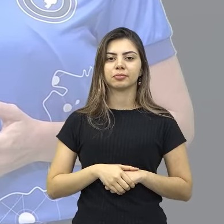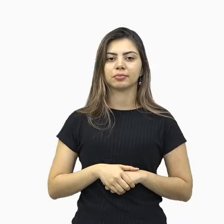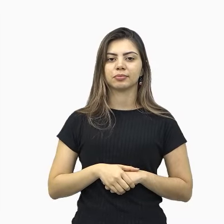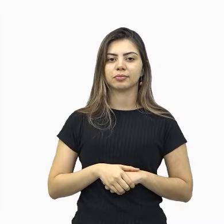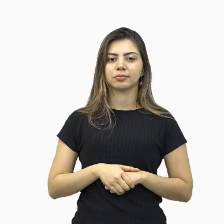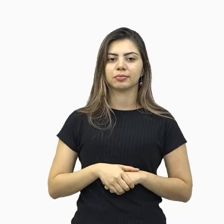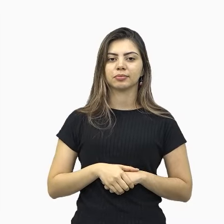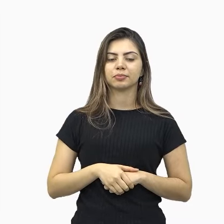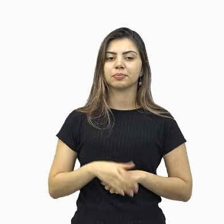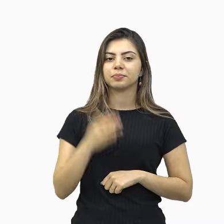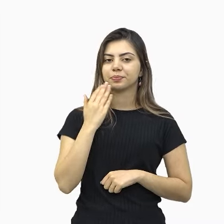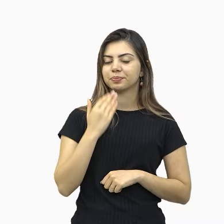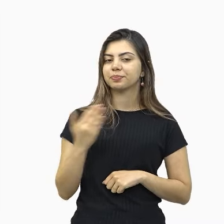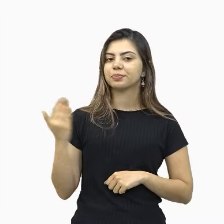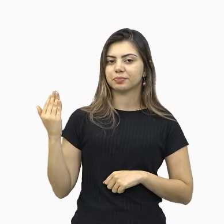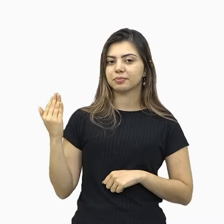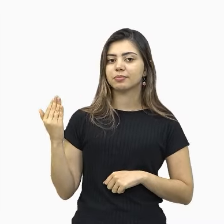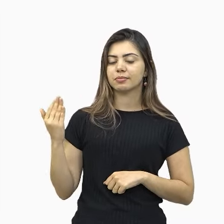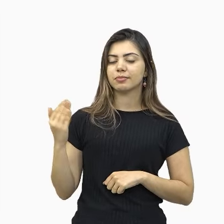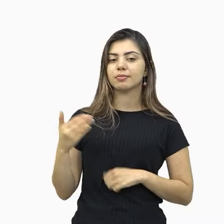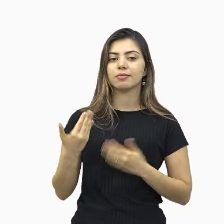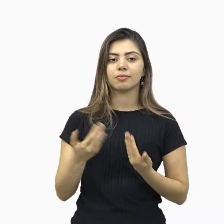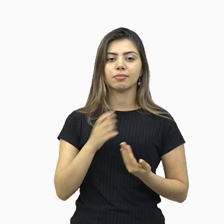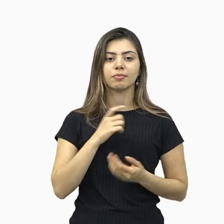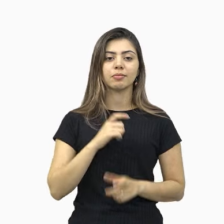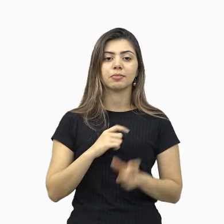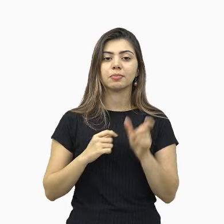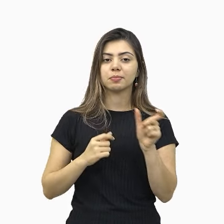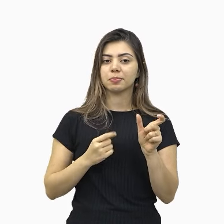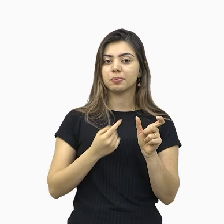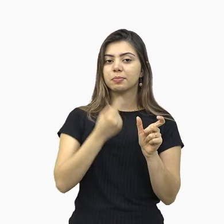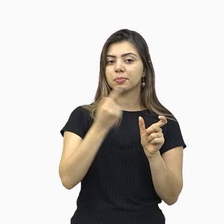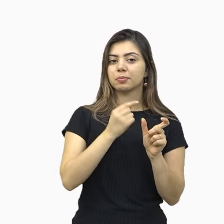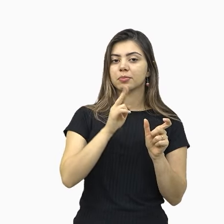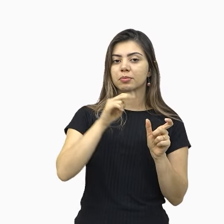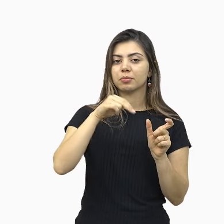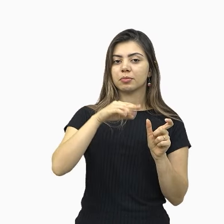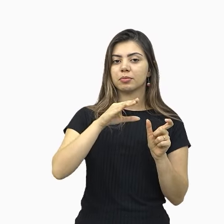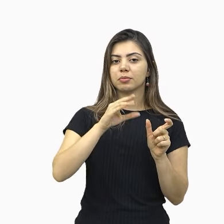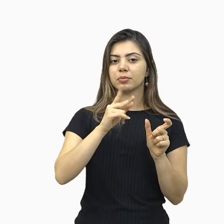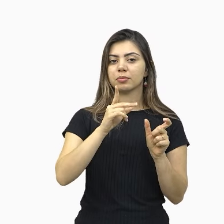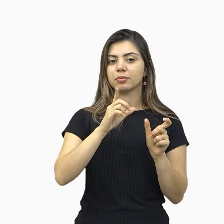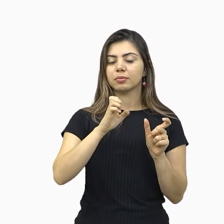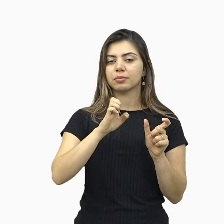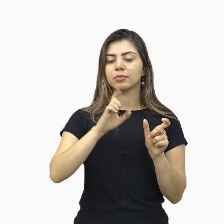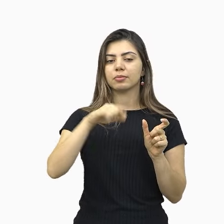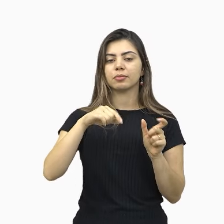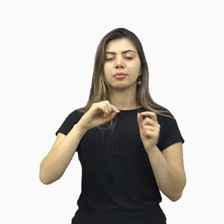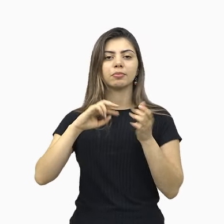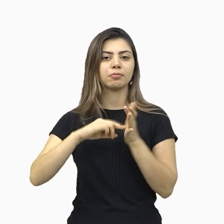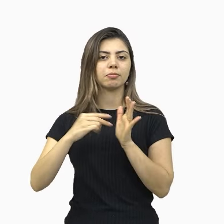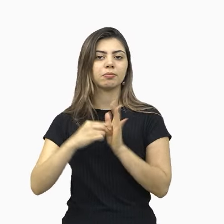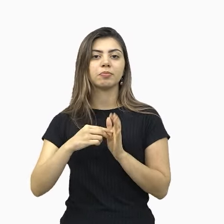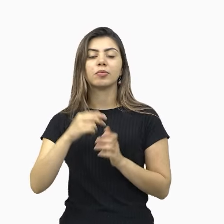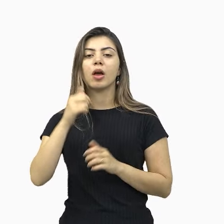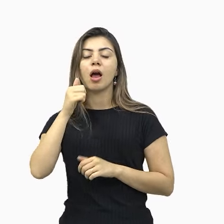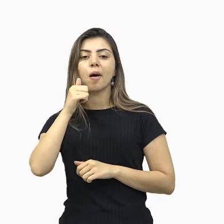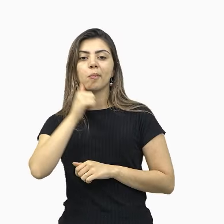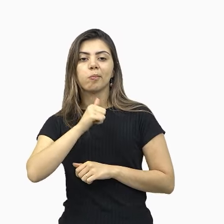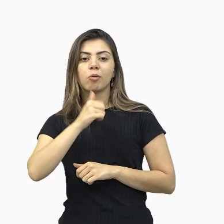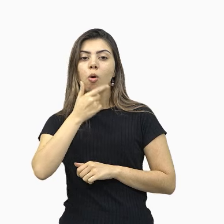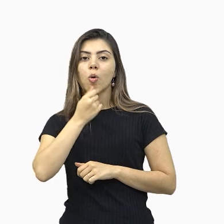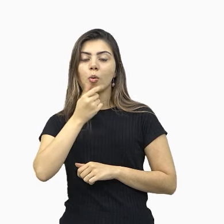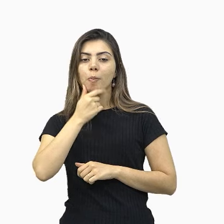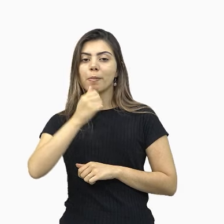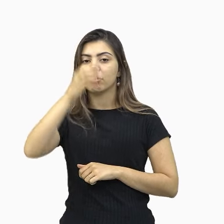lista, então. Então, vocês têm a palavra uncle, que é tio, no caso aí, né? O William é o tio. Aunt